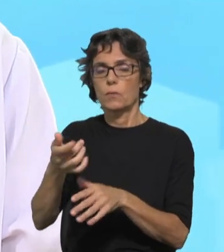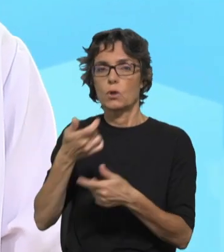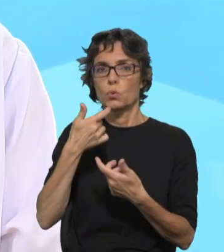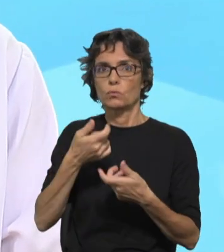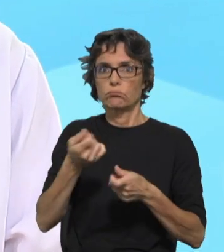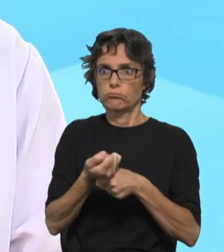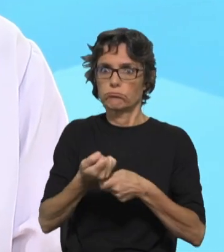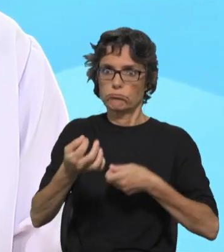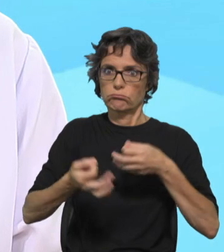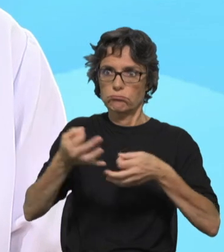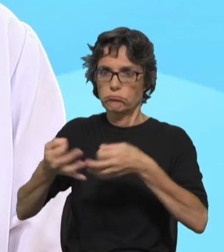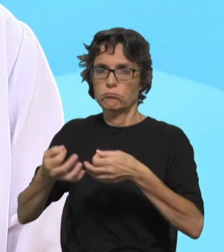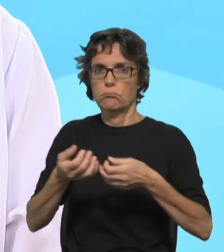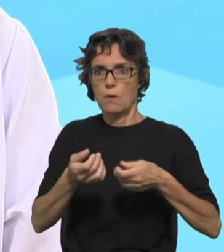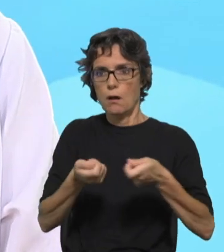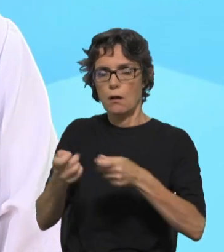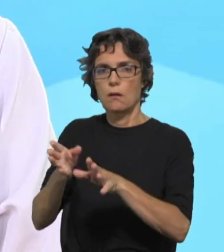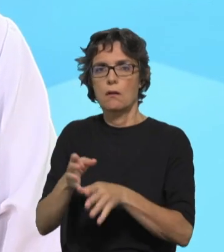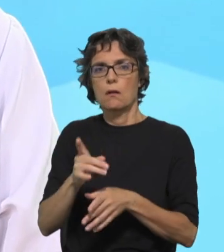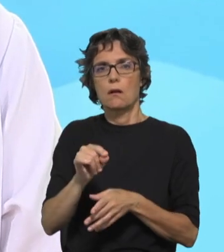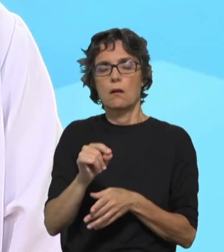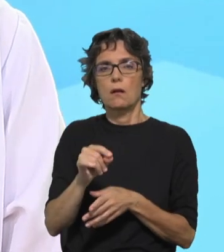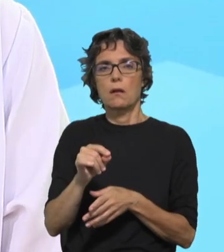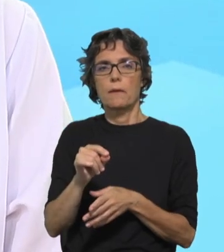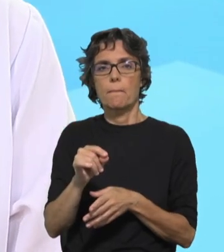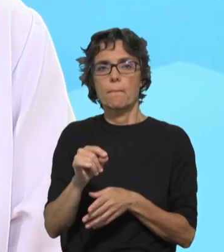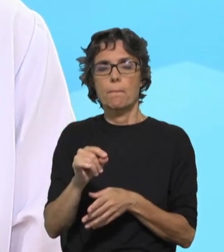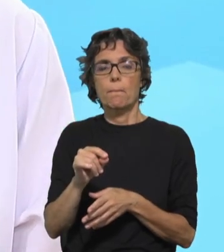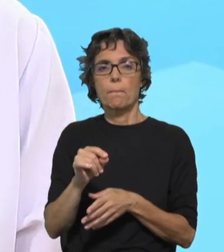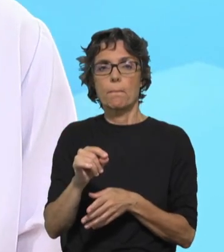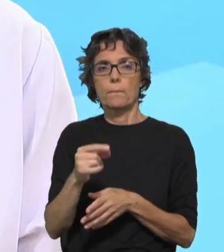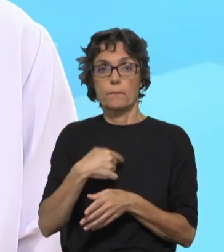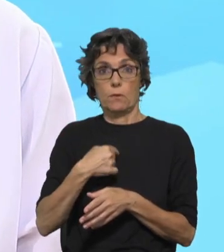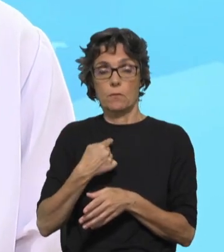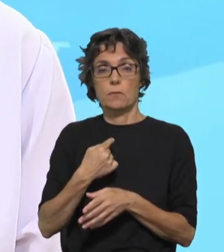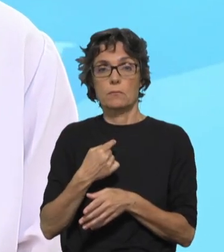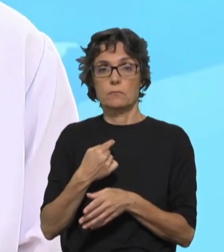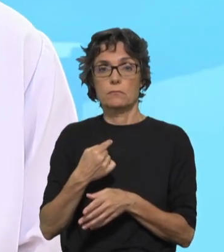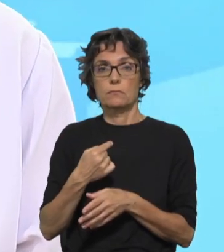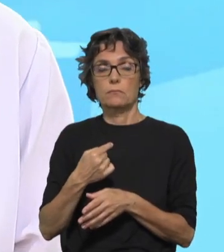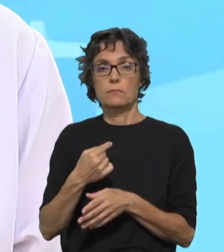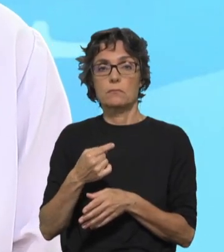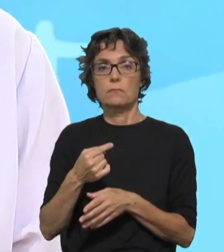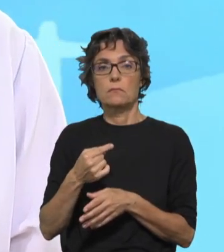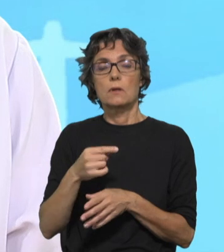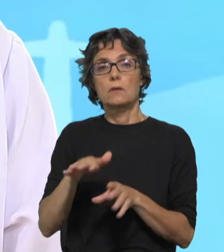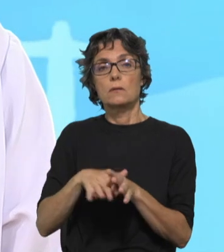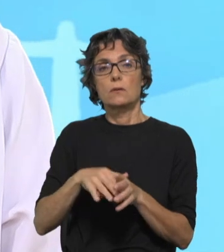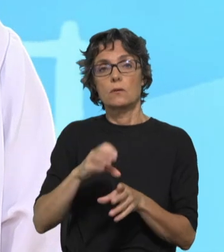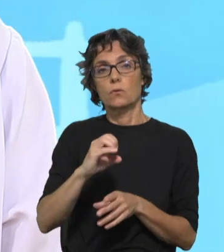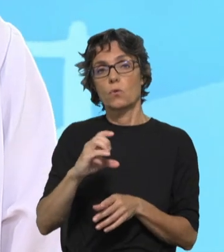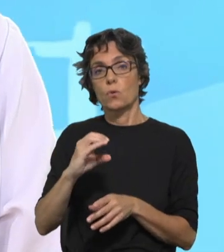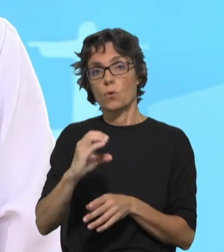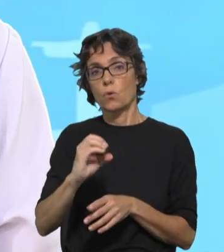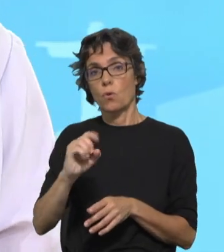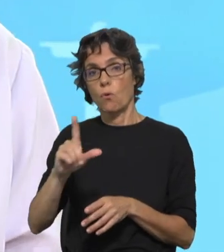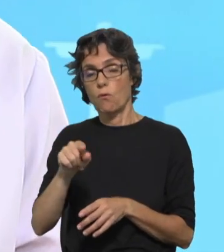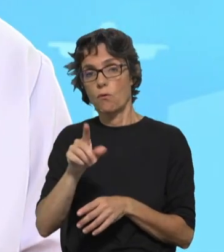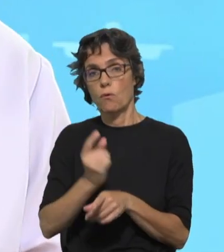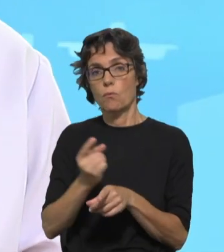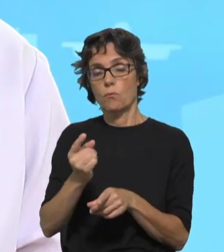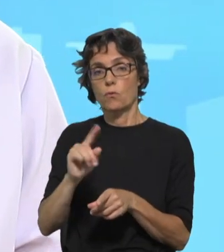salvo seja. E depois também e eu estou envolvida diretamente no COL, porque fui pedido, eu estava